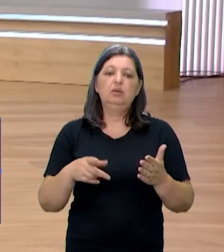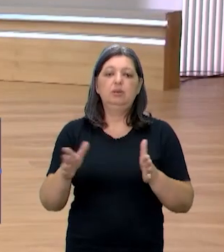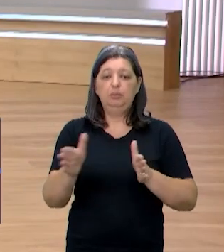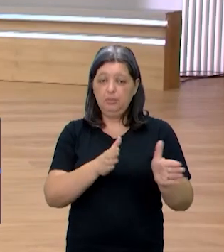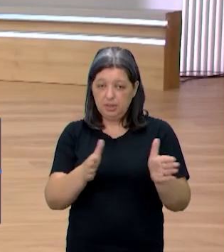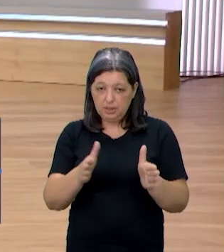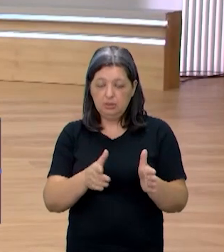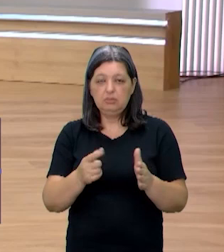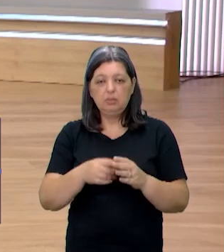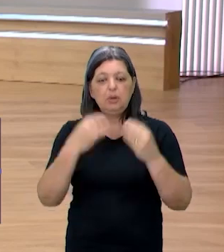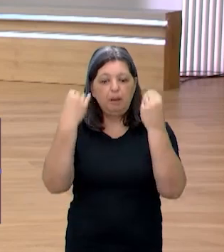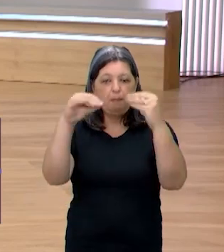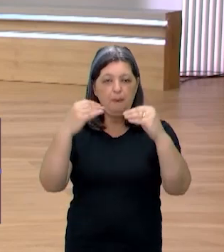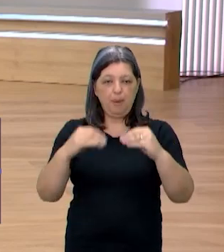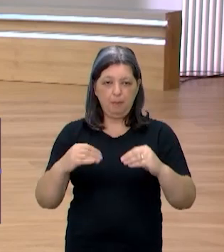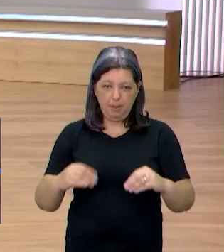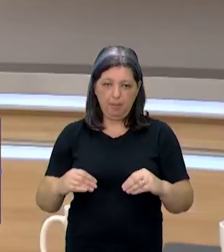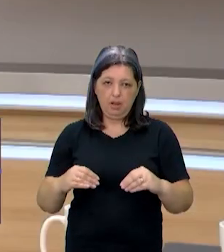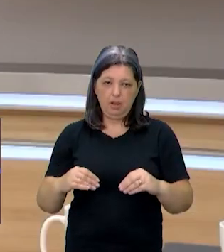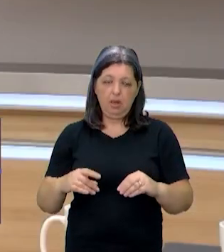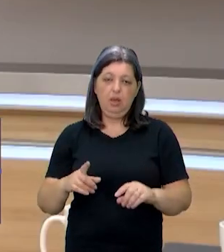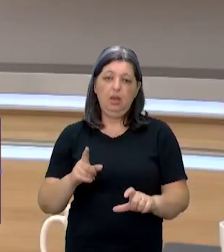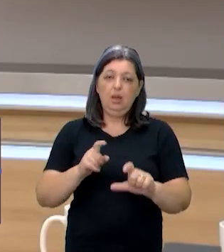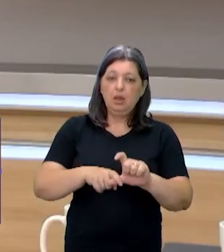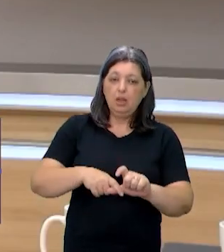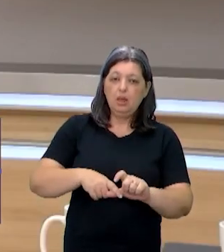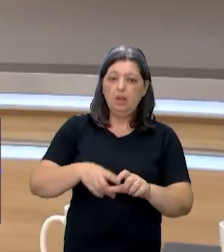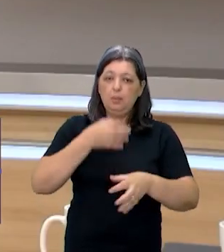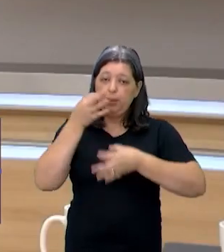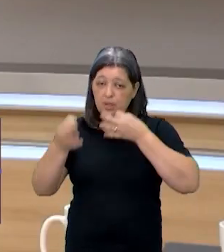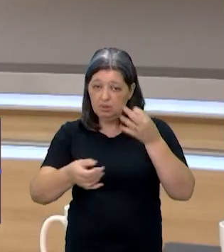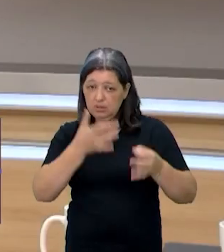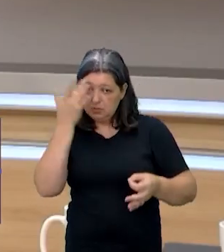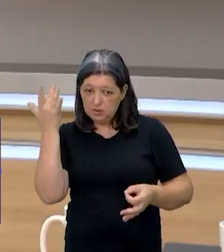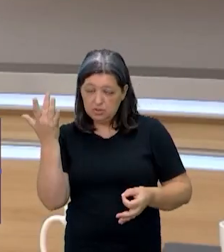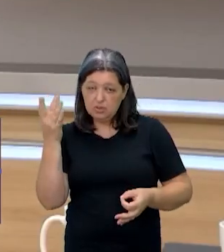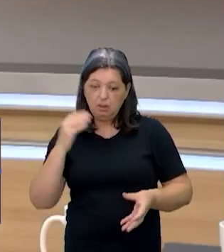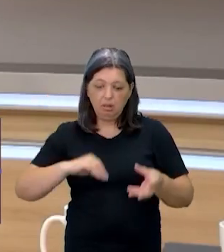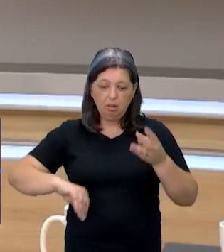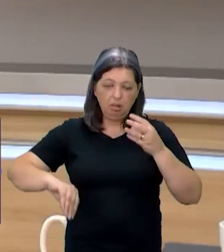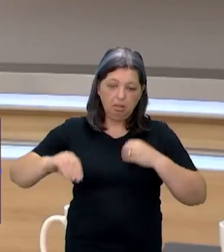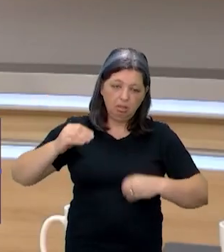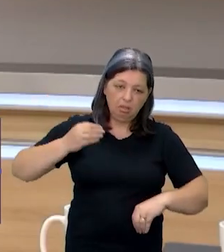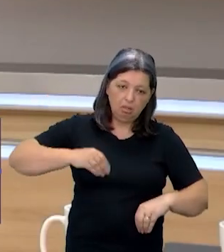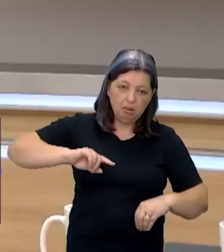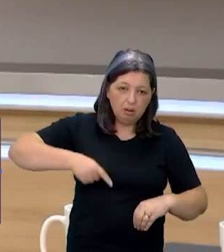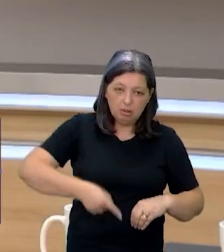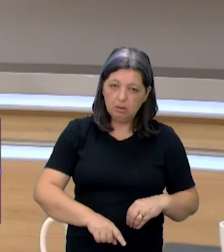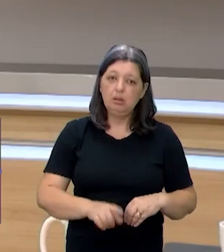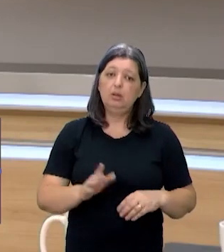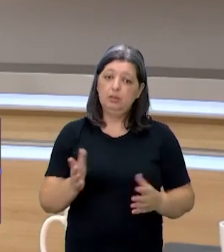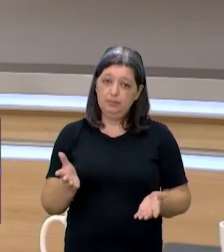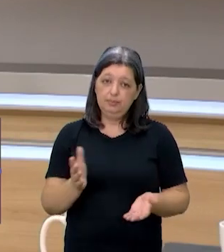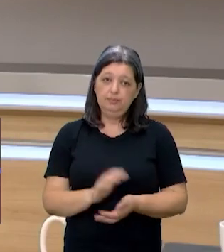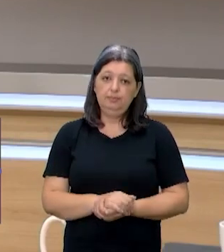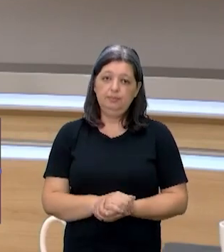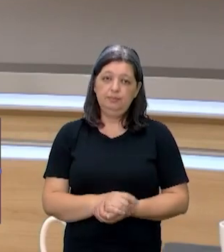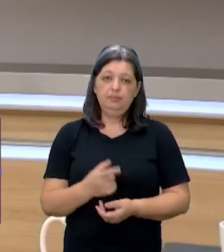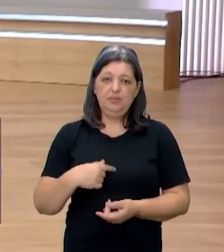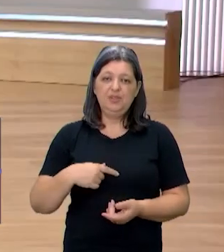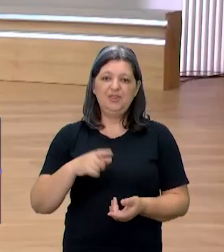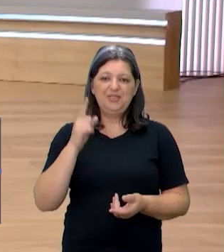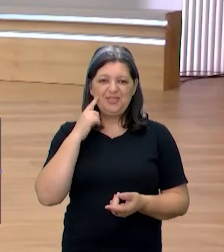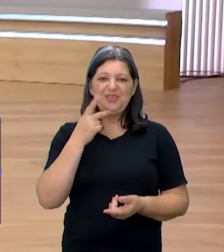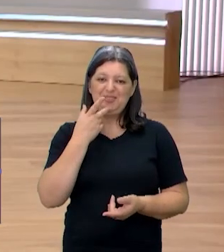quanto mais eu publico dependendo da opinião dos outros, mais depressivo eu fico. Você tem condições, né? Resumo, probabilidade maior. Eu tô aqui sublinhando o que você falou,